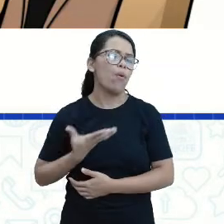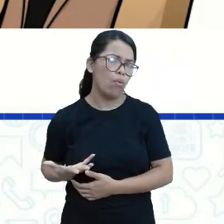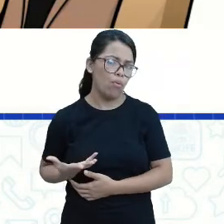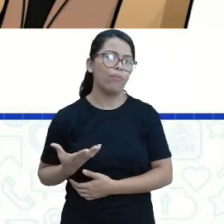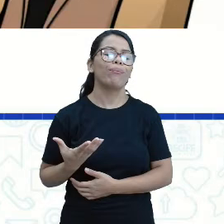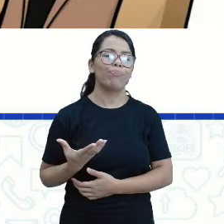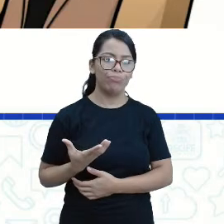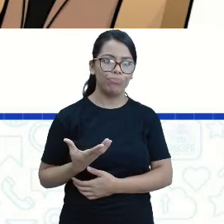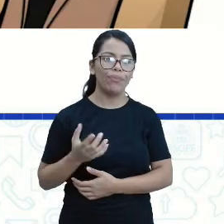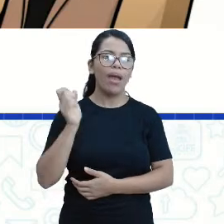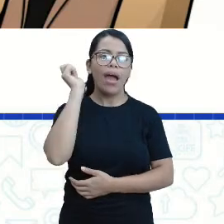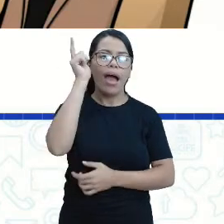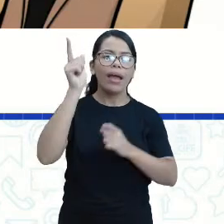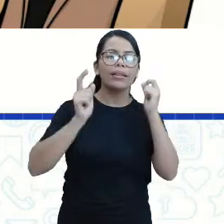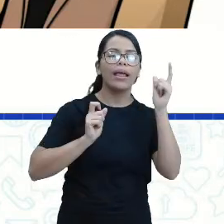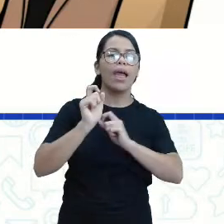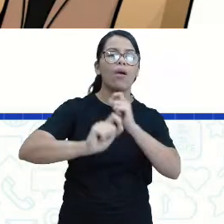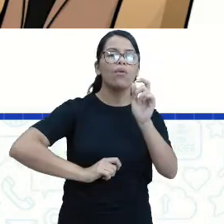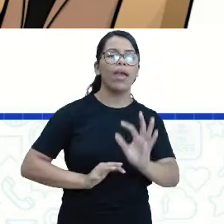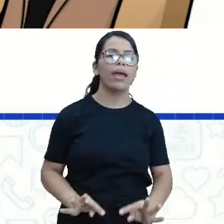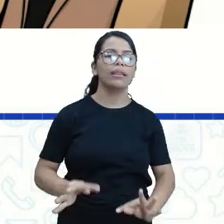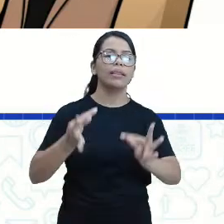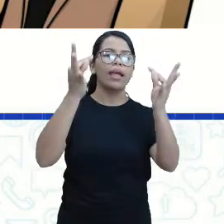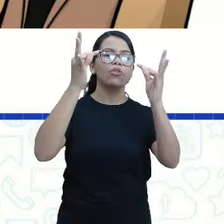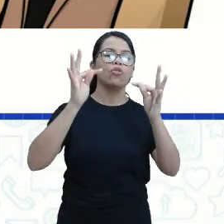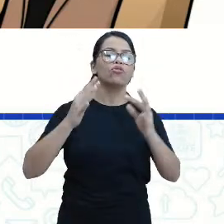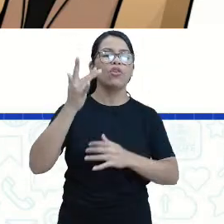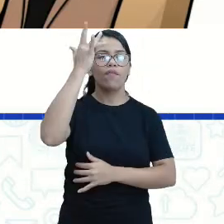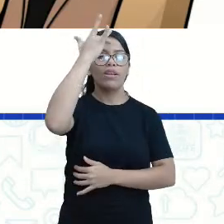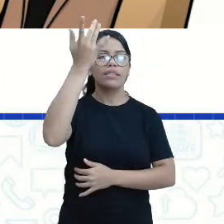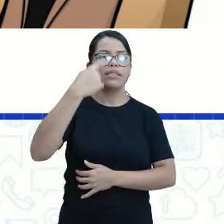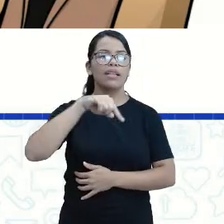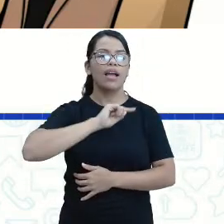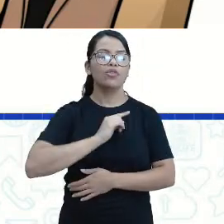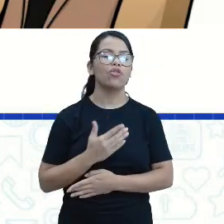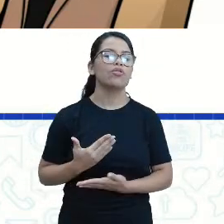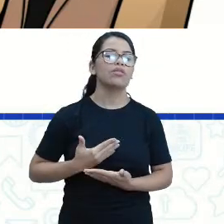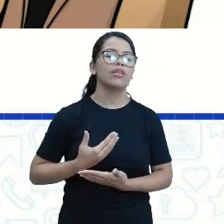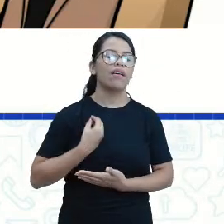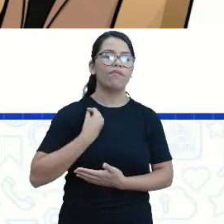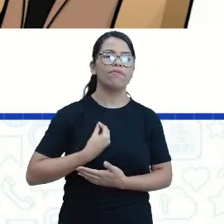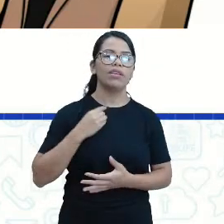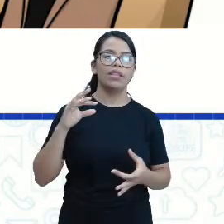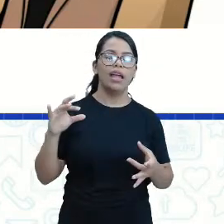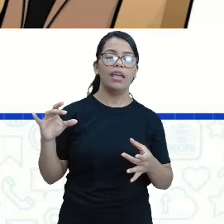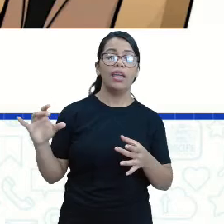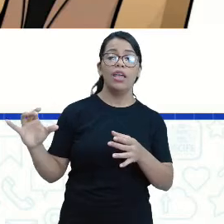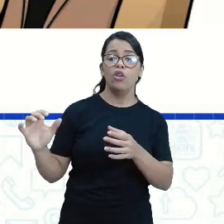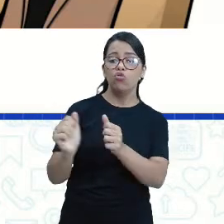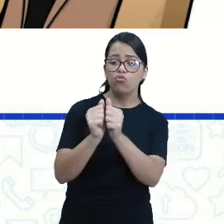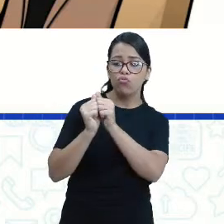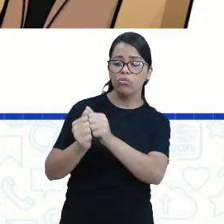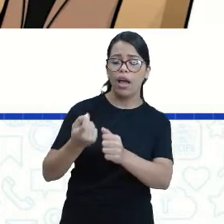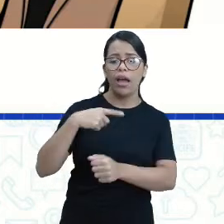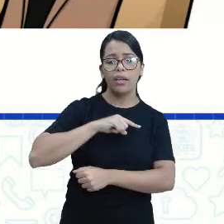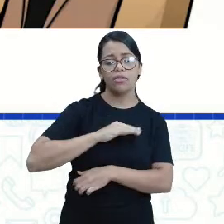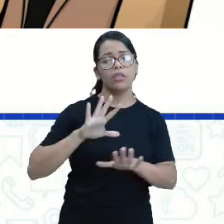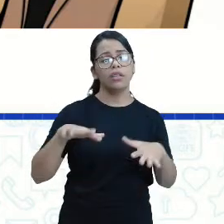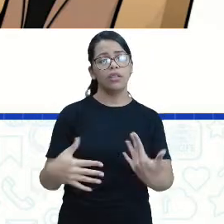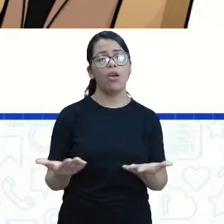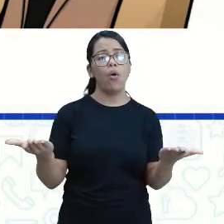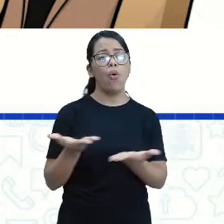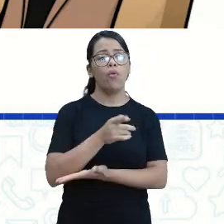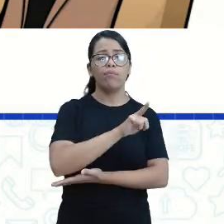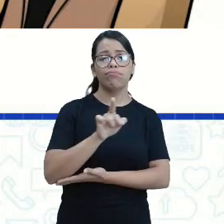é justamente essa, a tecnologia facilitar nossas vidas e nos unir. Hoje vocês usam um aplicativo e podem comprar uma mercadoria